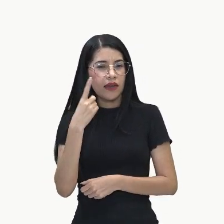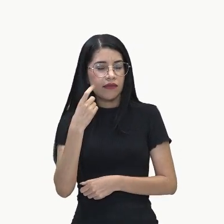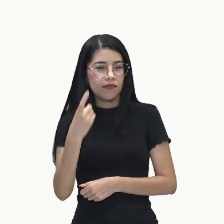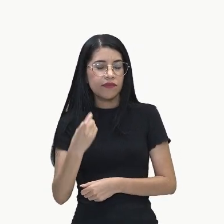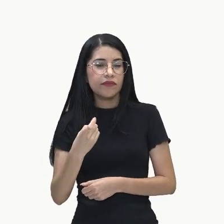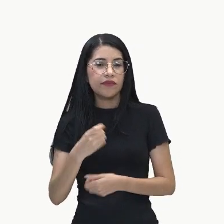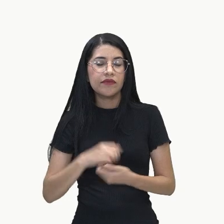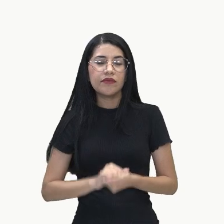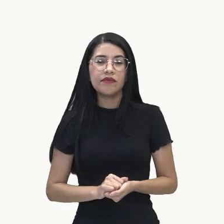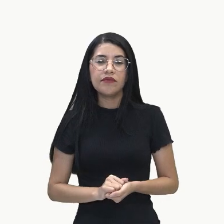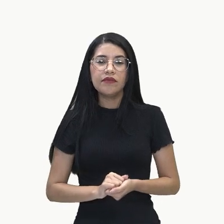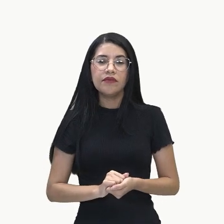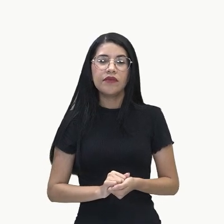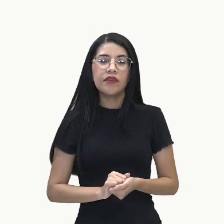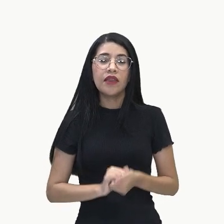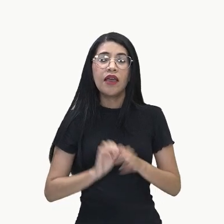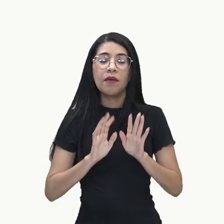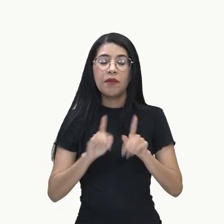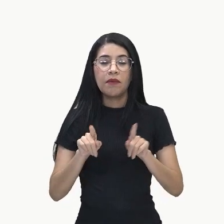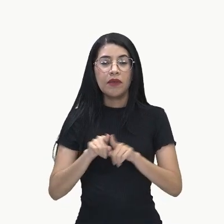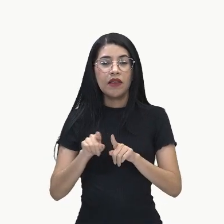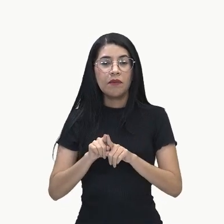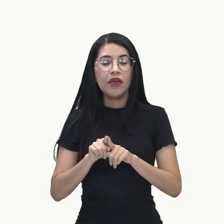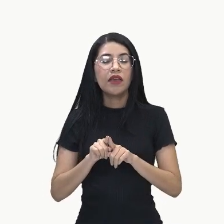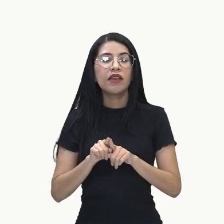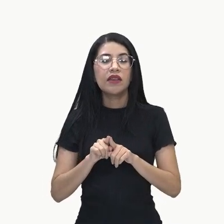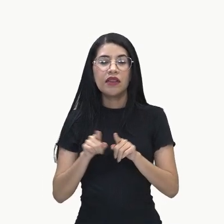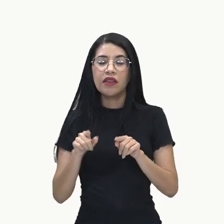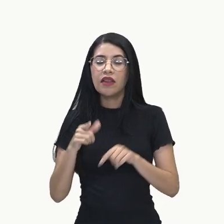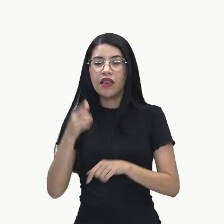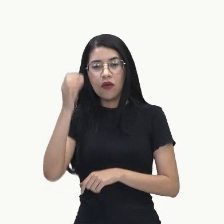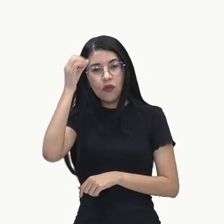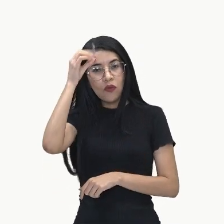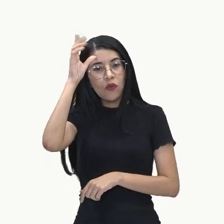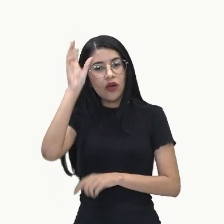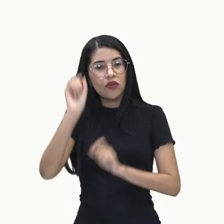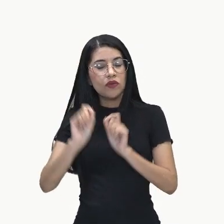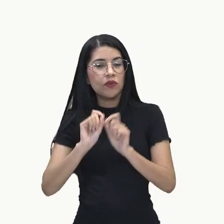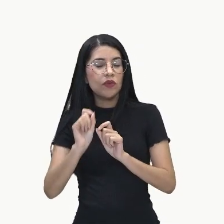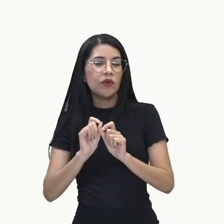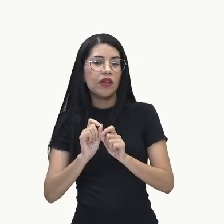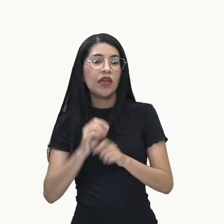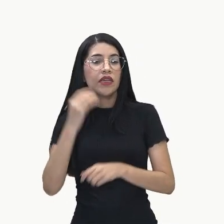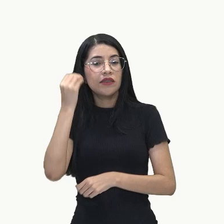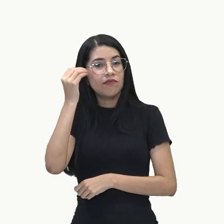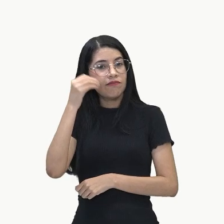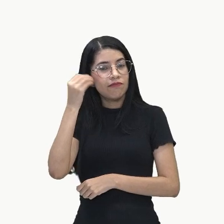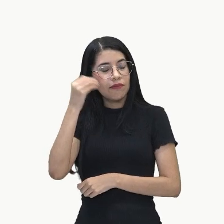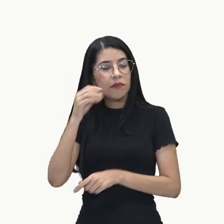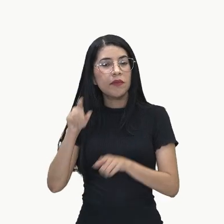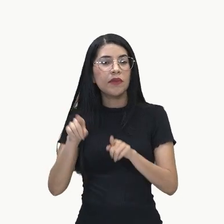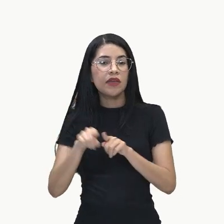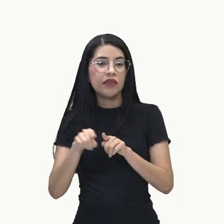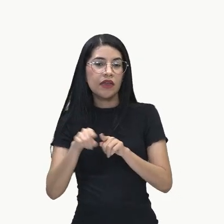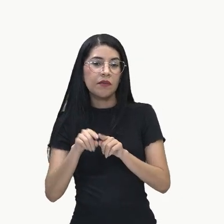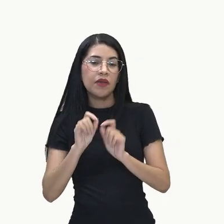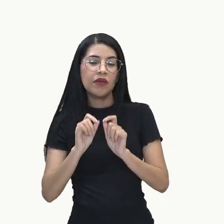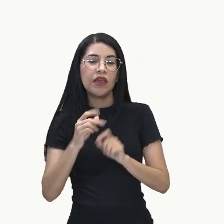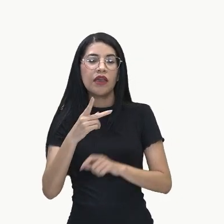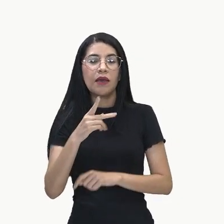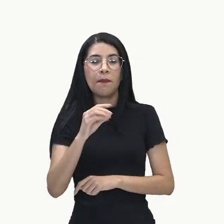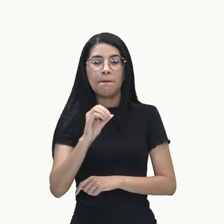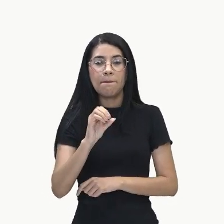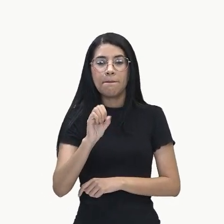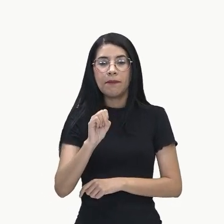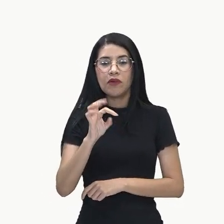de Descartes. Mas também os conhecimentos são resultantes de experiências que são chamadas de